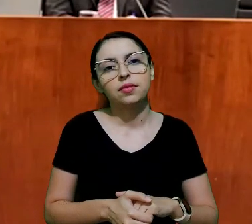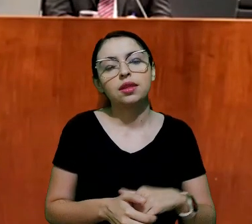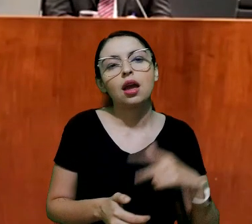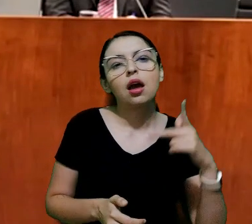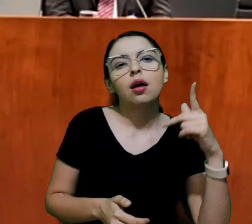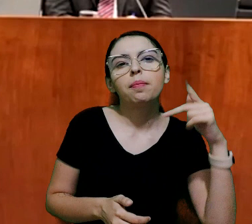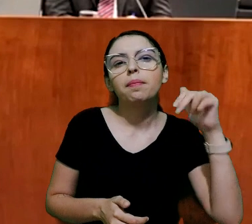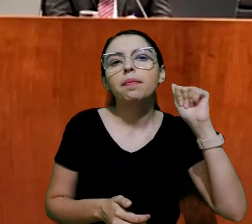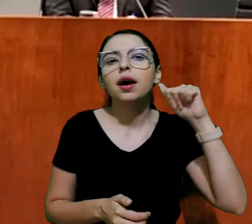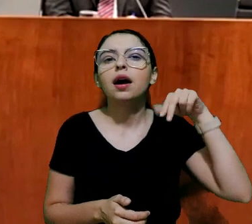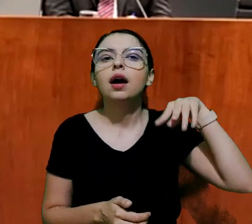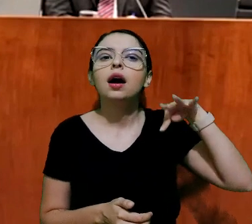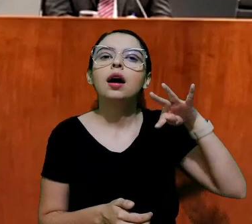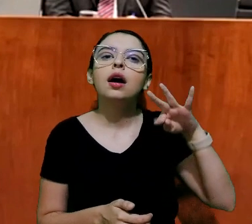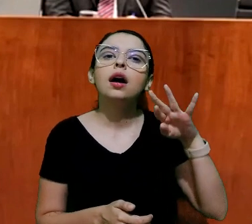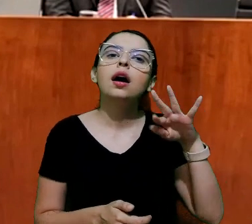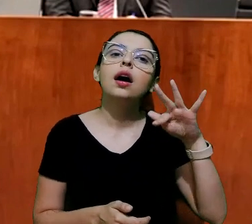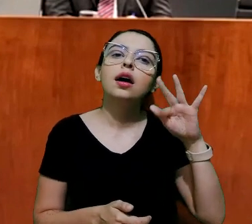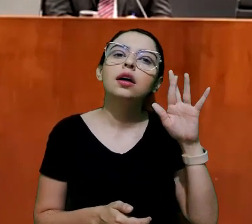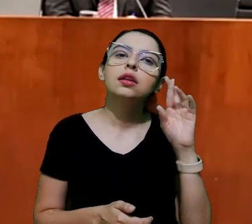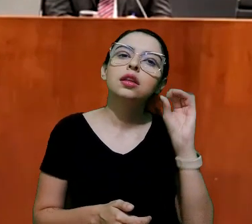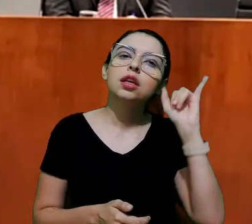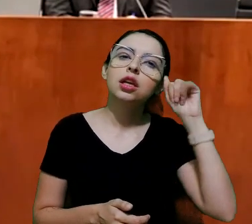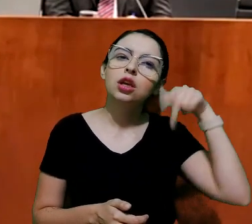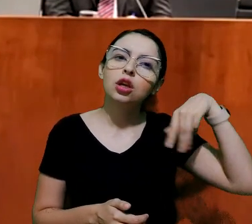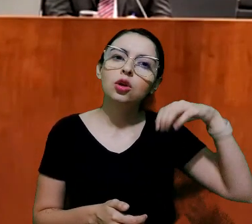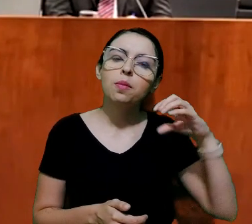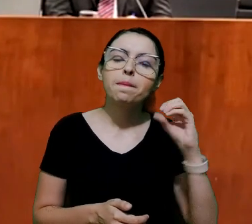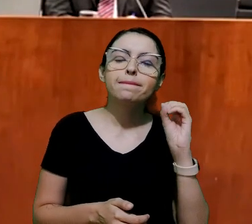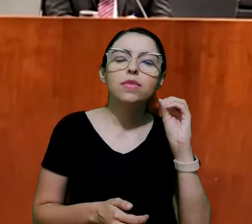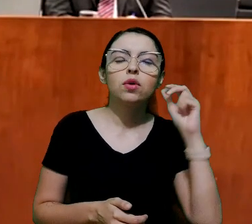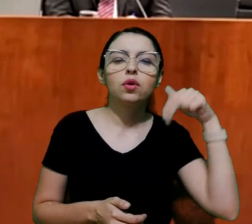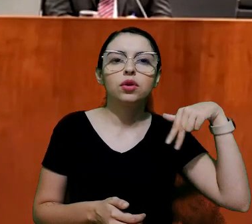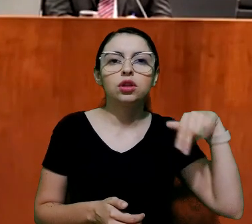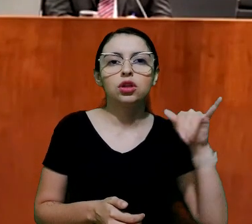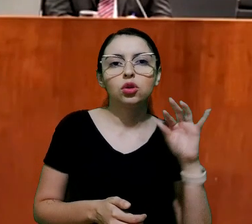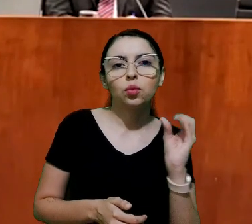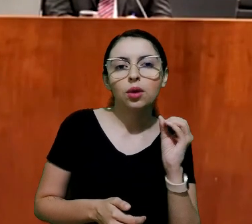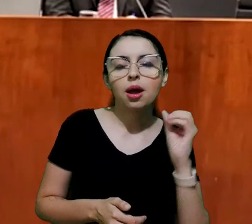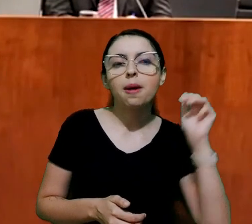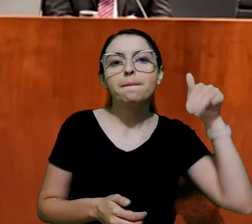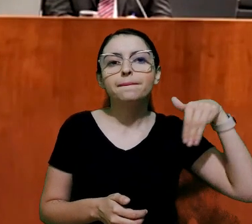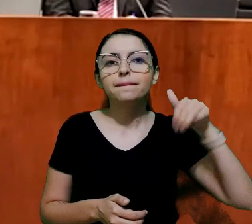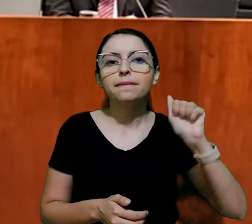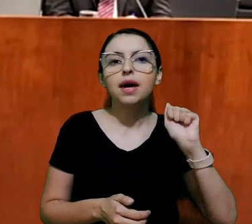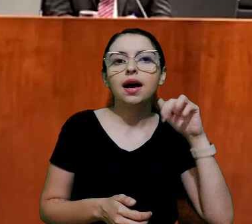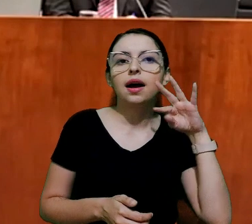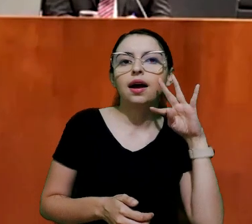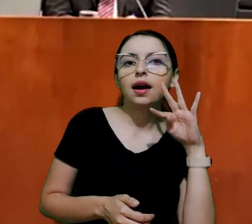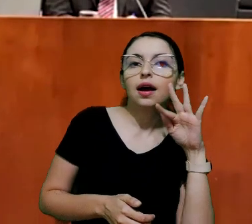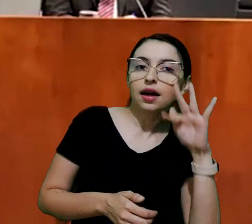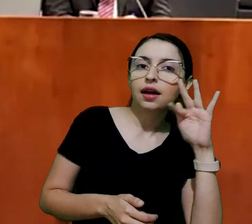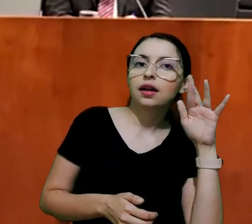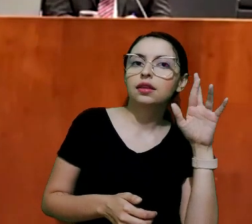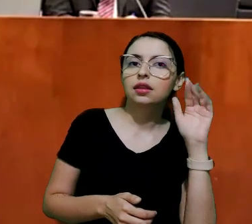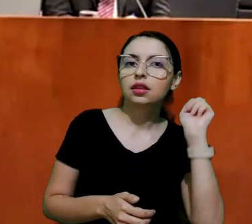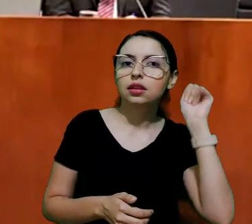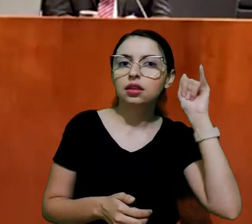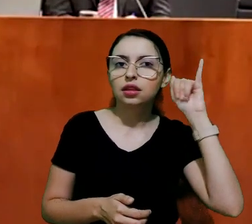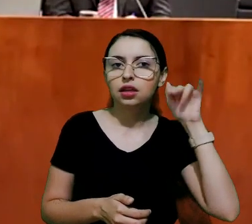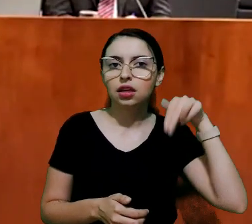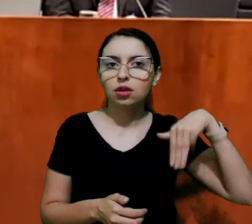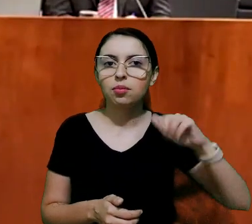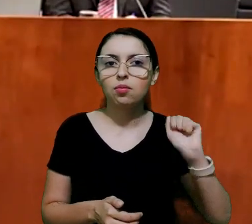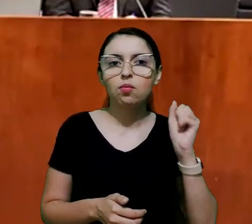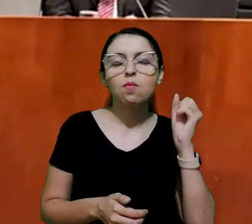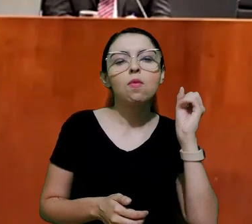e matrimônio têm parentesco. Olha, patrimônio, matrimônio. A ideia da casa, da estrutura,